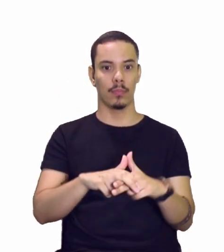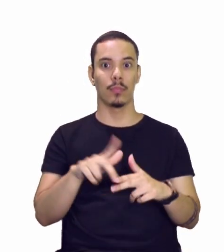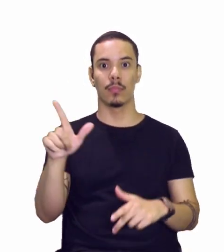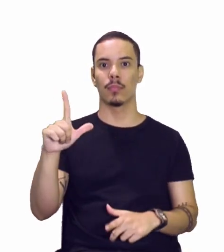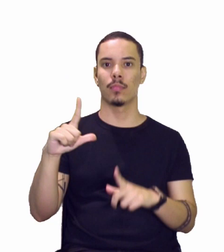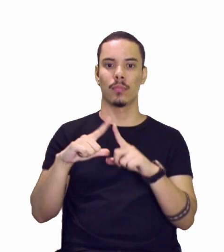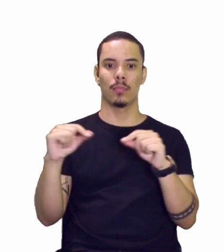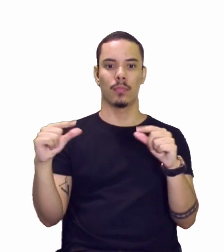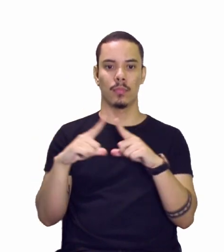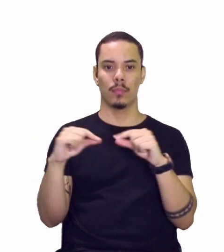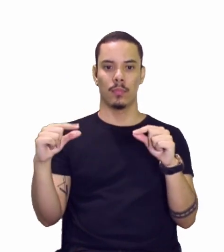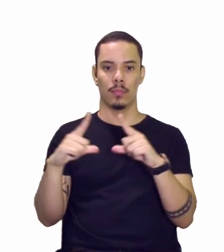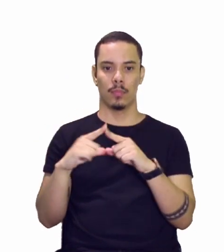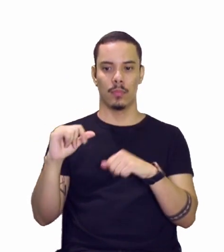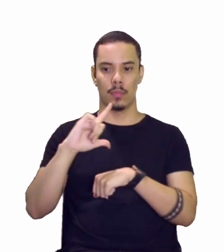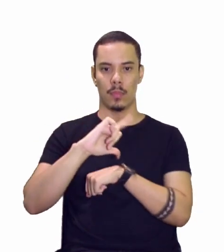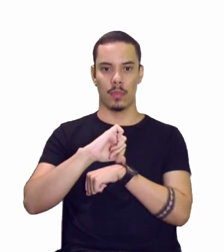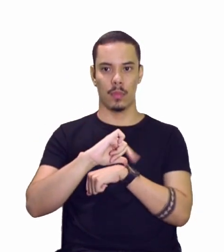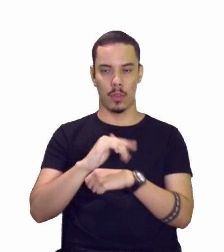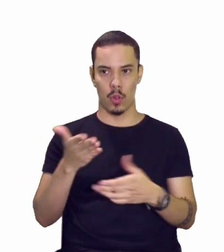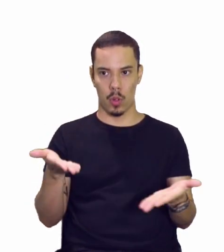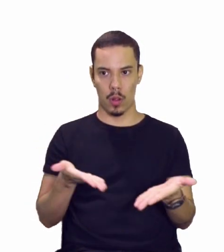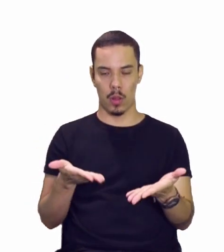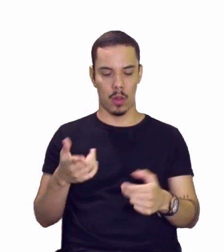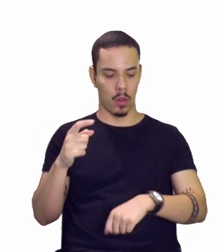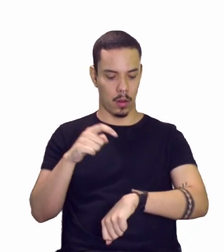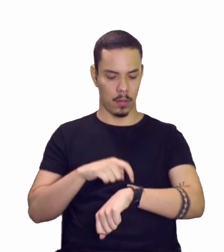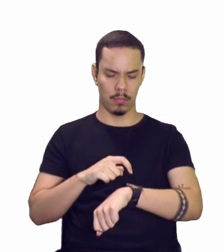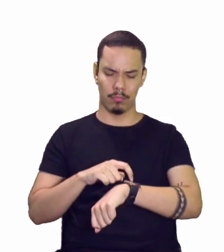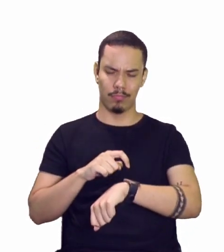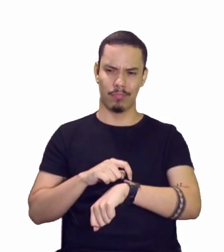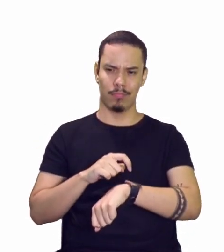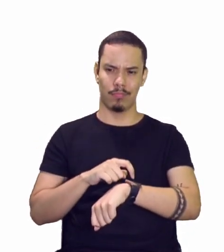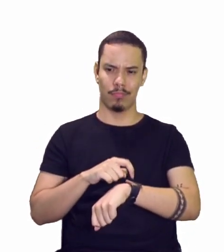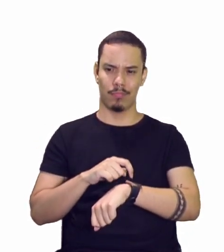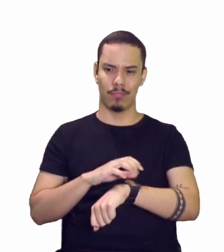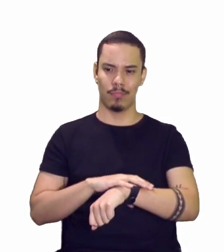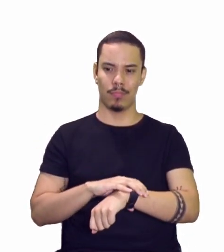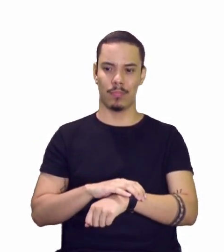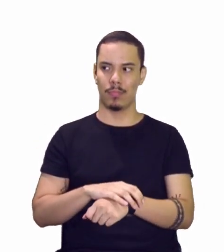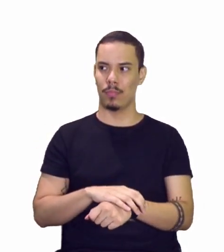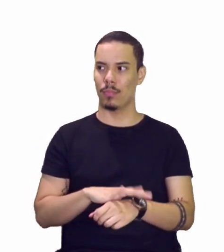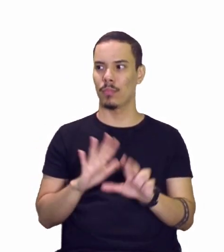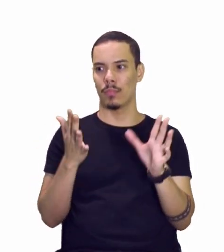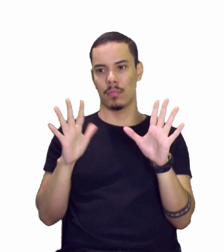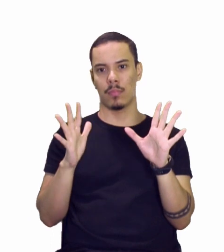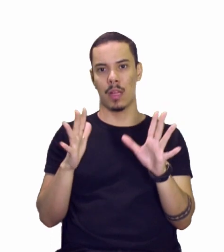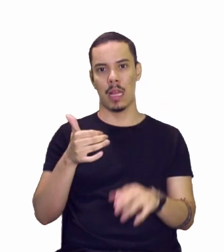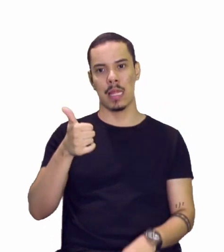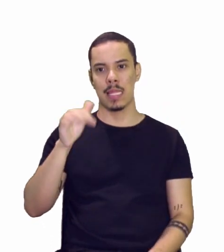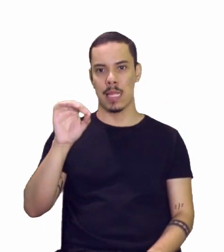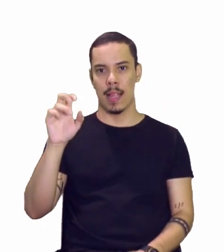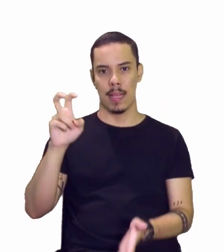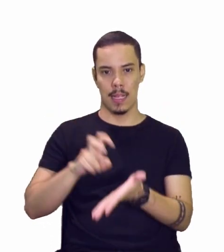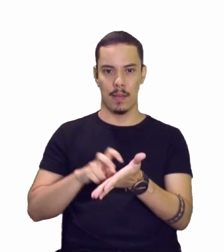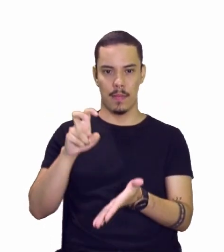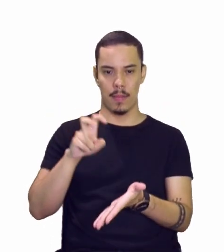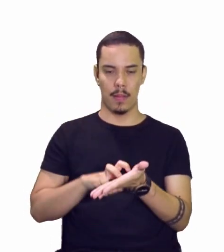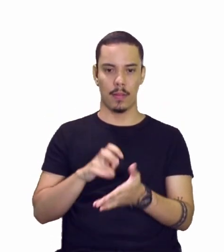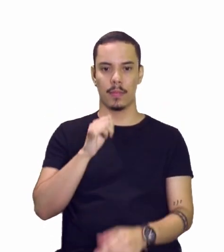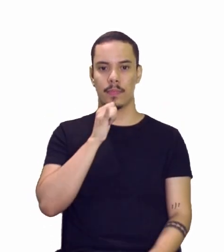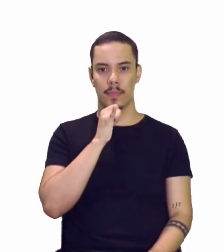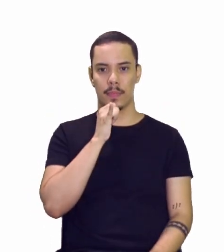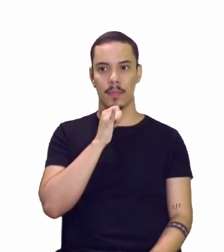são, agora no momento em Brasília são, não olhei nem a hora, tá? Suponha que são 10 horas da manhã.